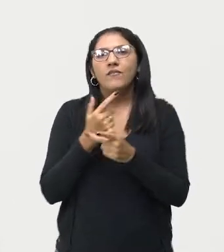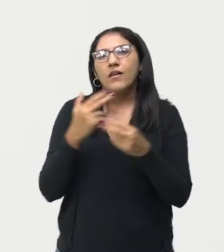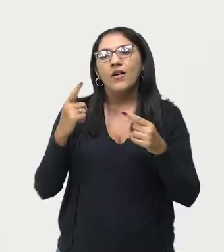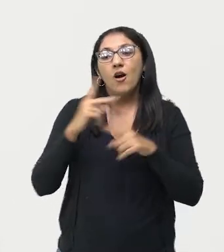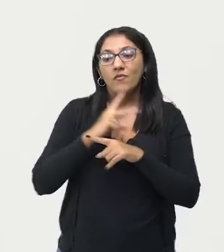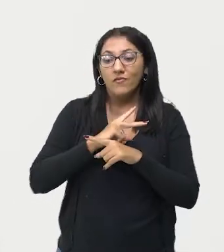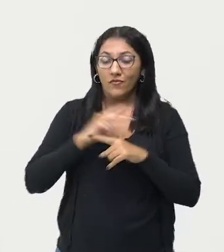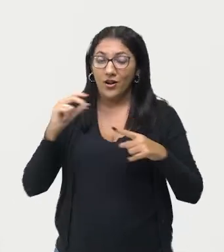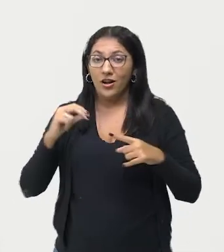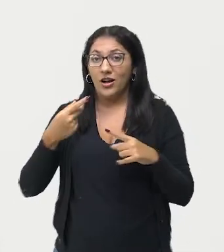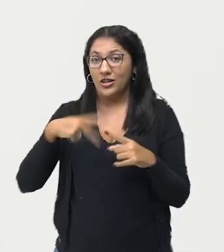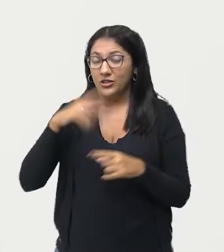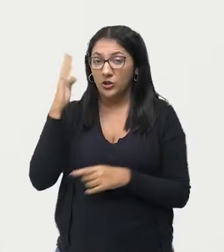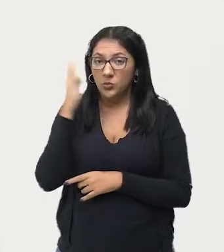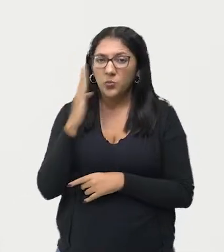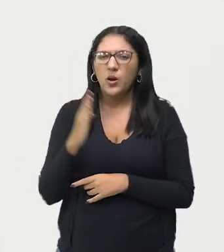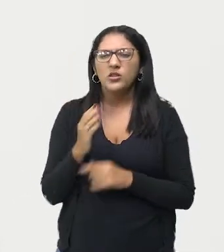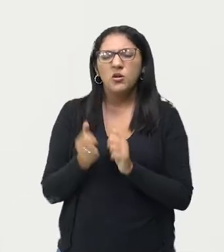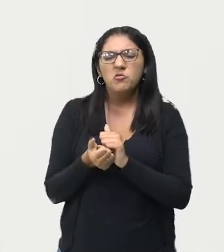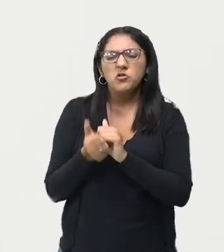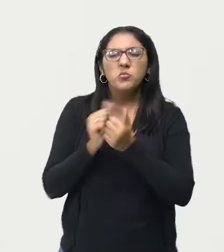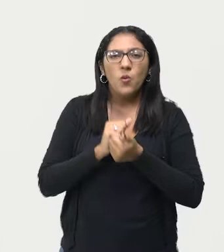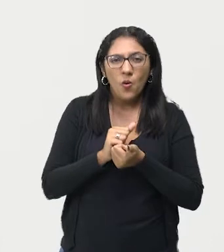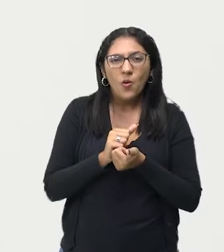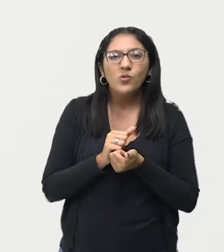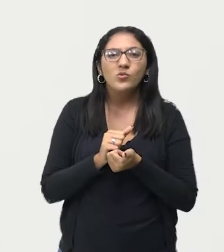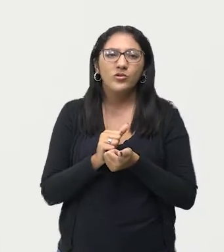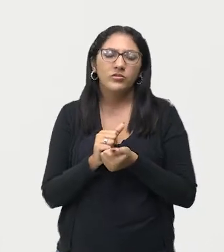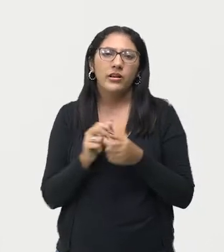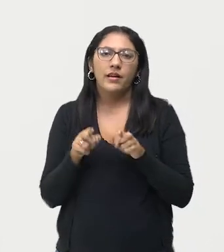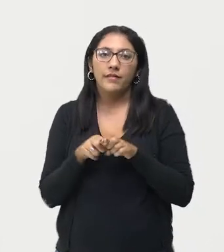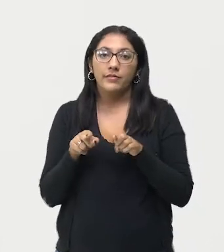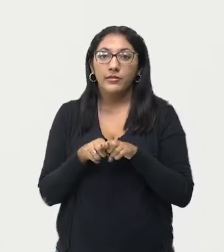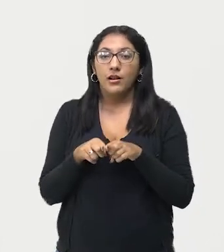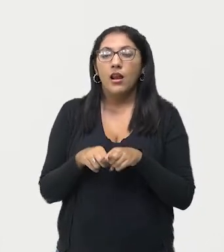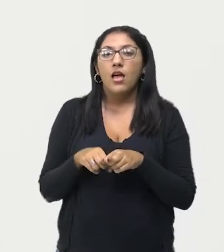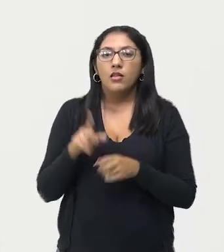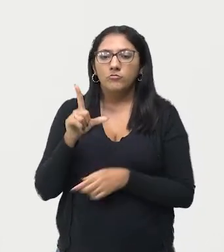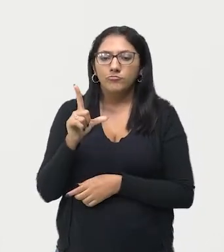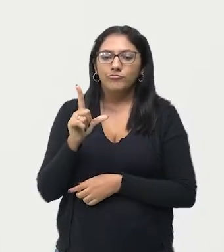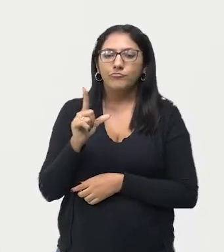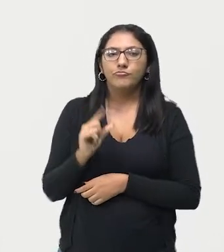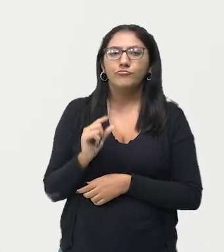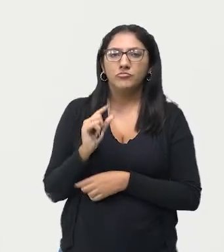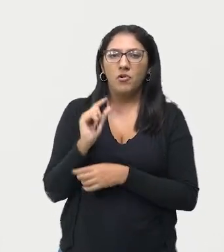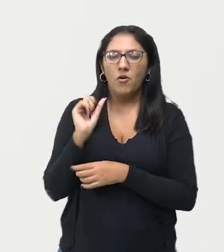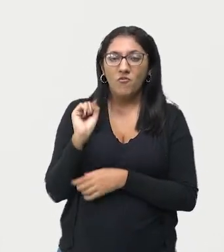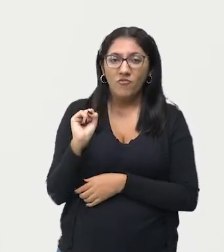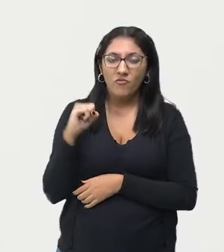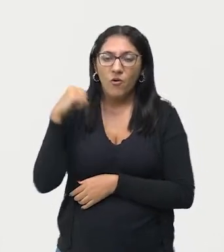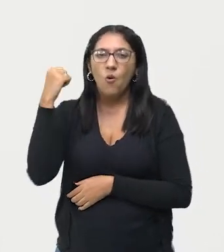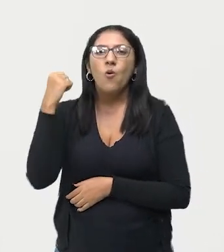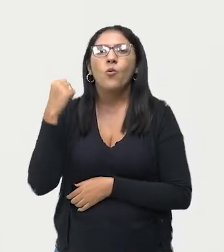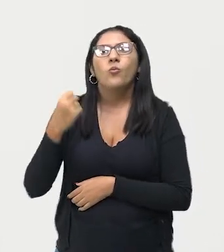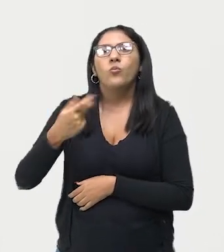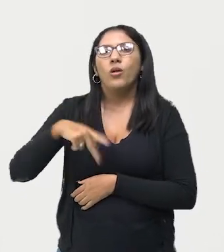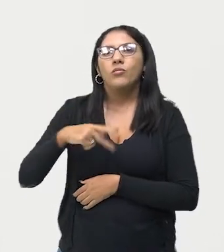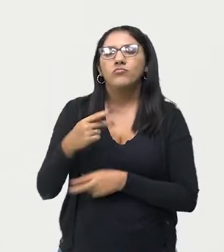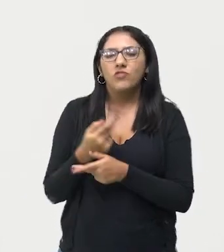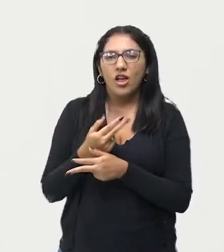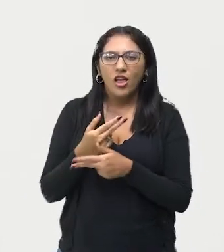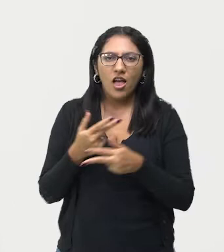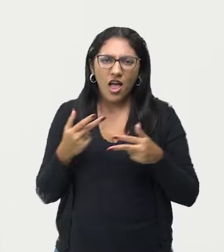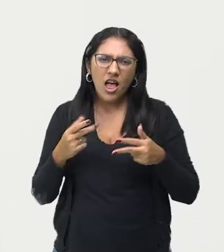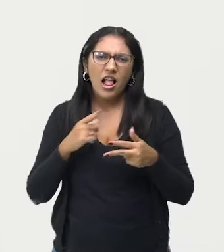do Brasil nos esportes que tem diminuído aí a força das narrações que eram